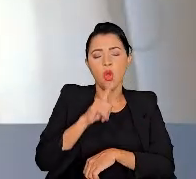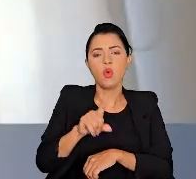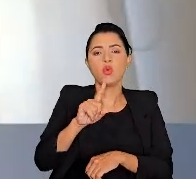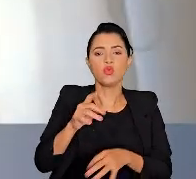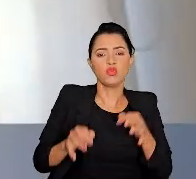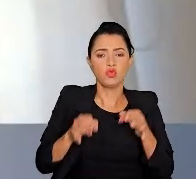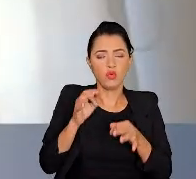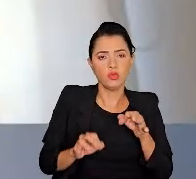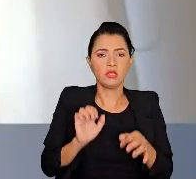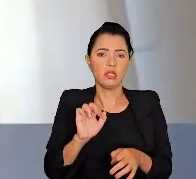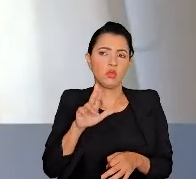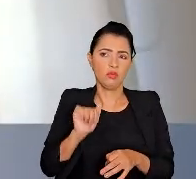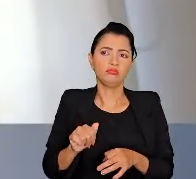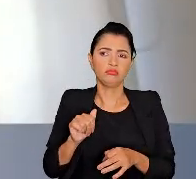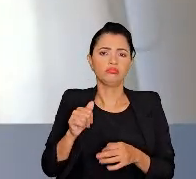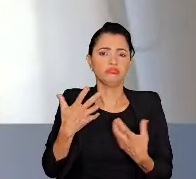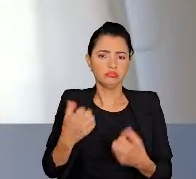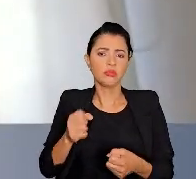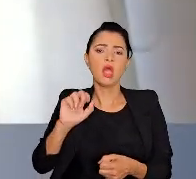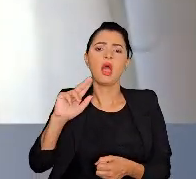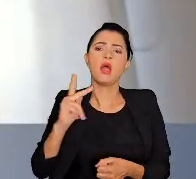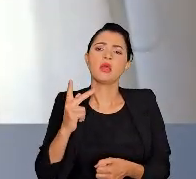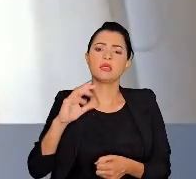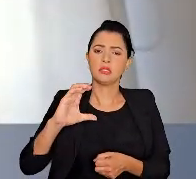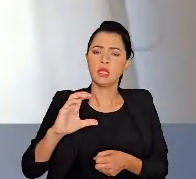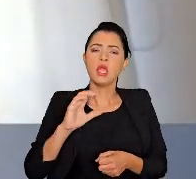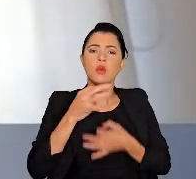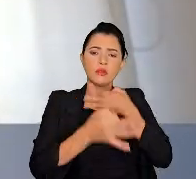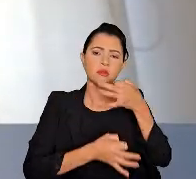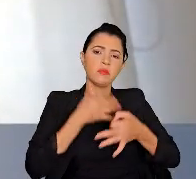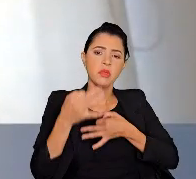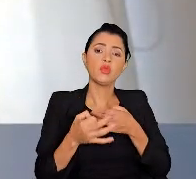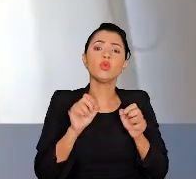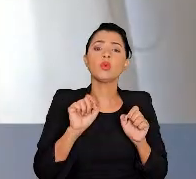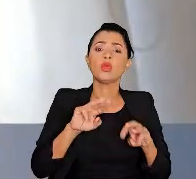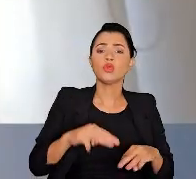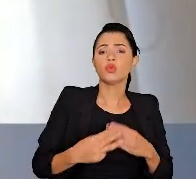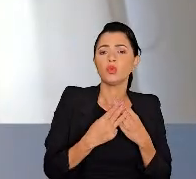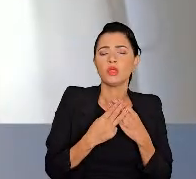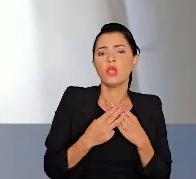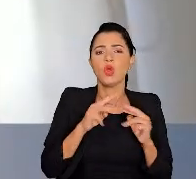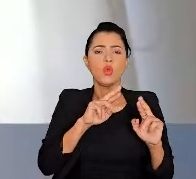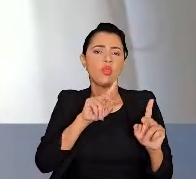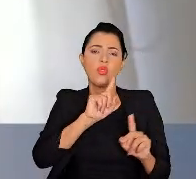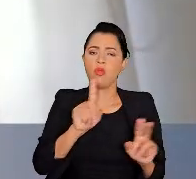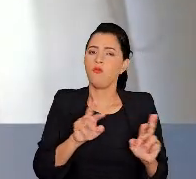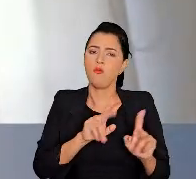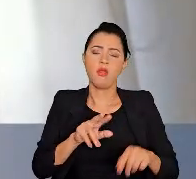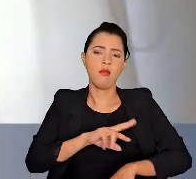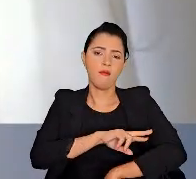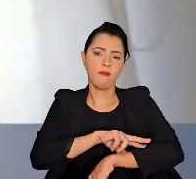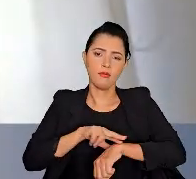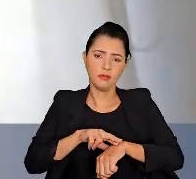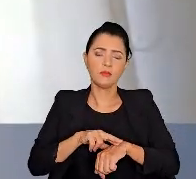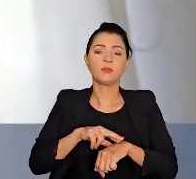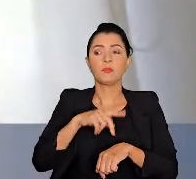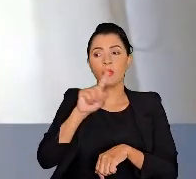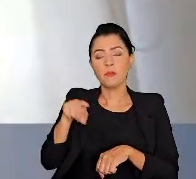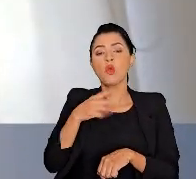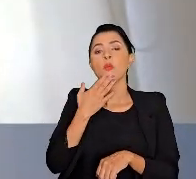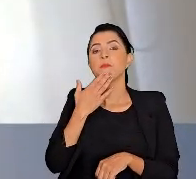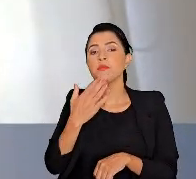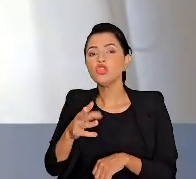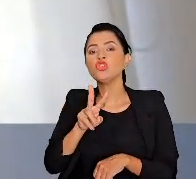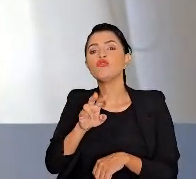do habeas corpus com base nesse argumento de que os judeus não são uma raça. Após um pedido de vista do